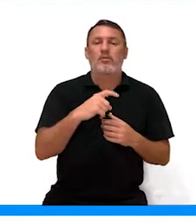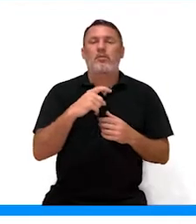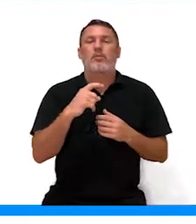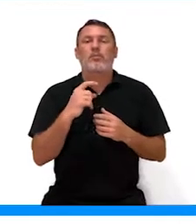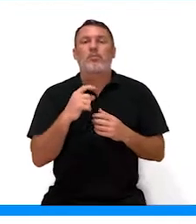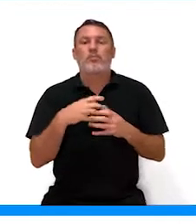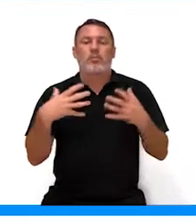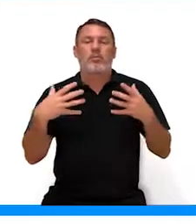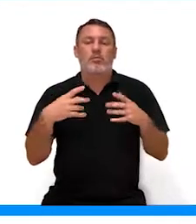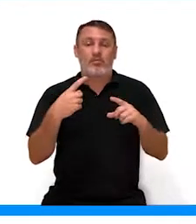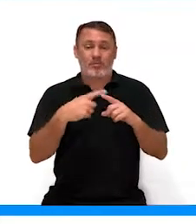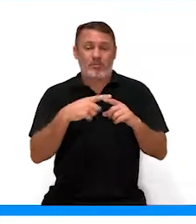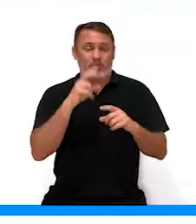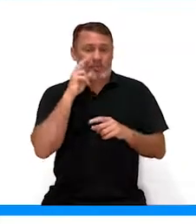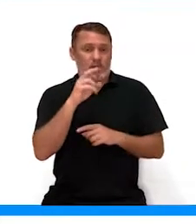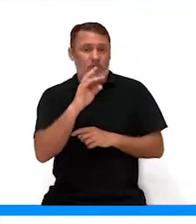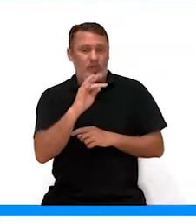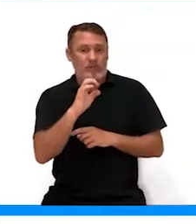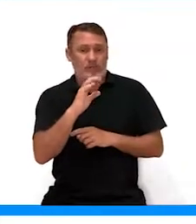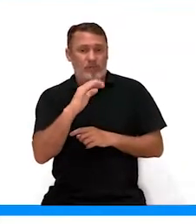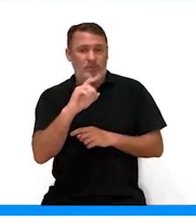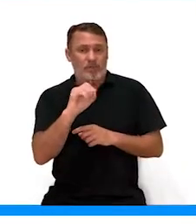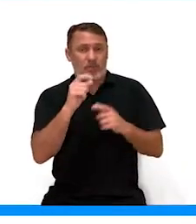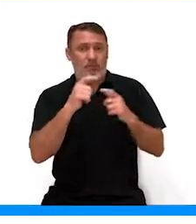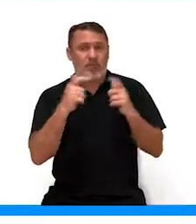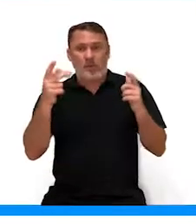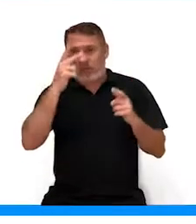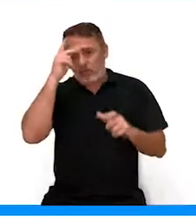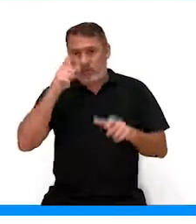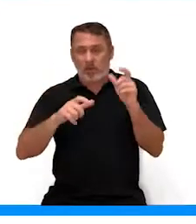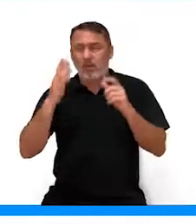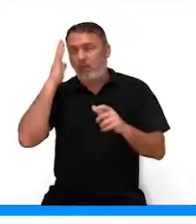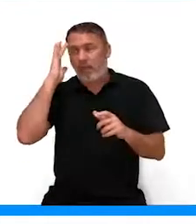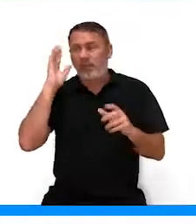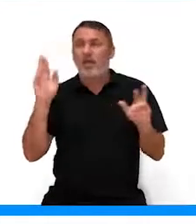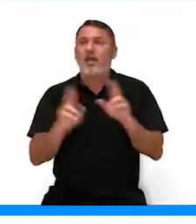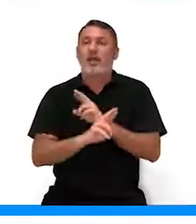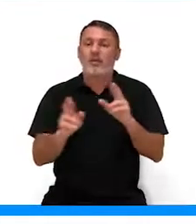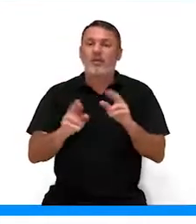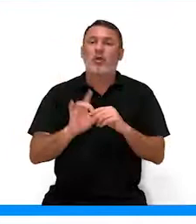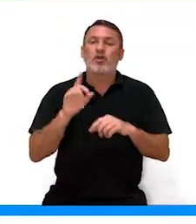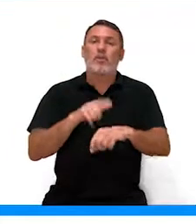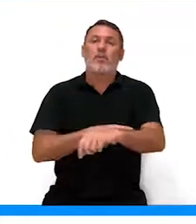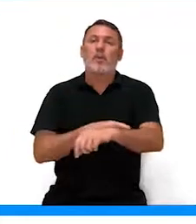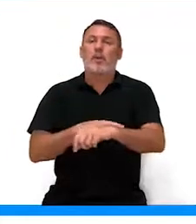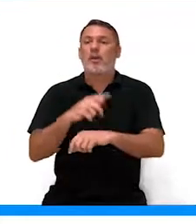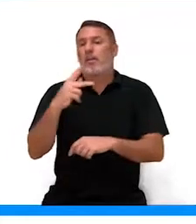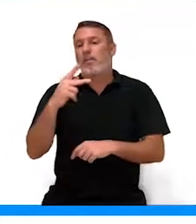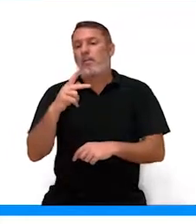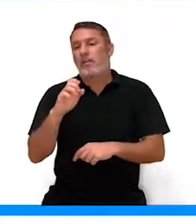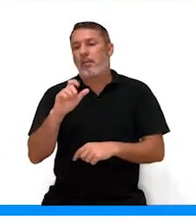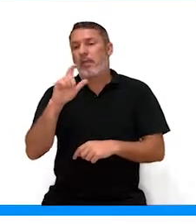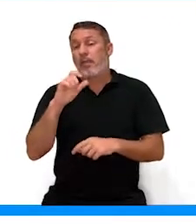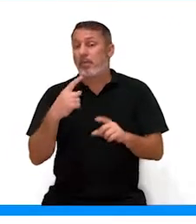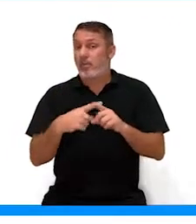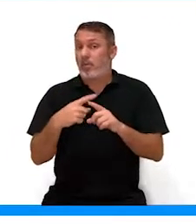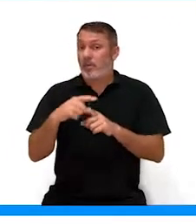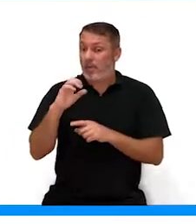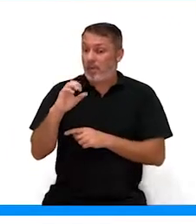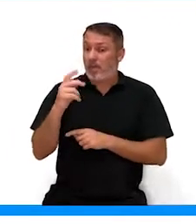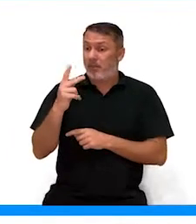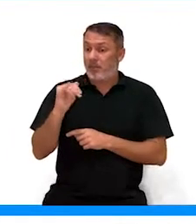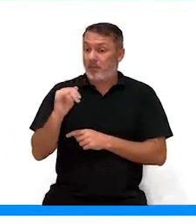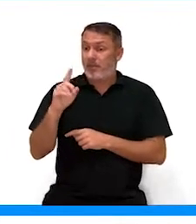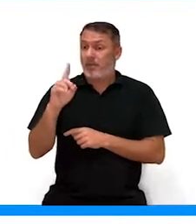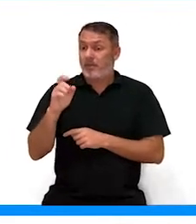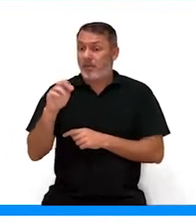um dos folhetos embrionários. Por quê? Quando a gente fala de tecido epitelial, a maioria das pessoas relaciona somente a pele, porque